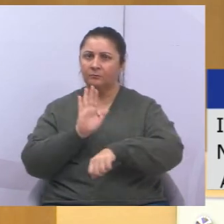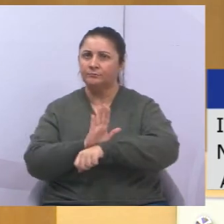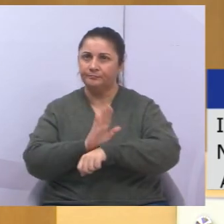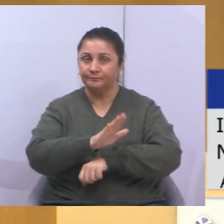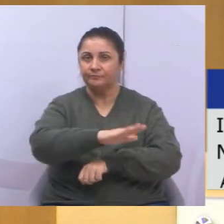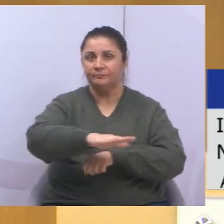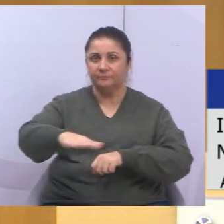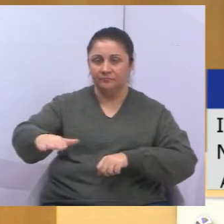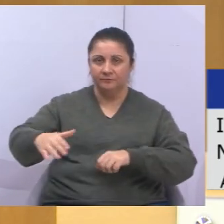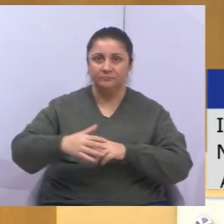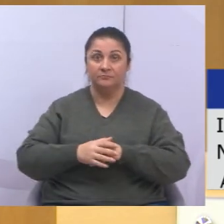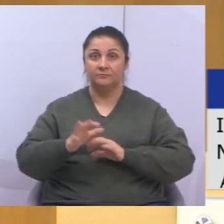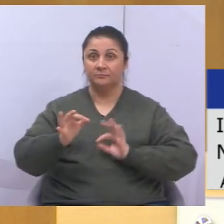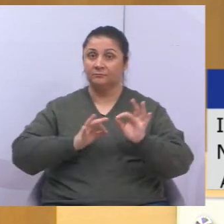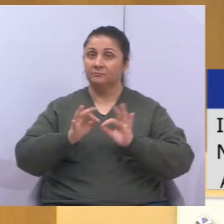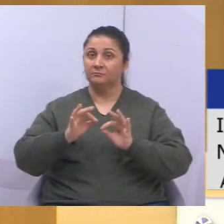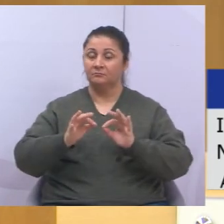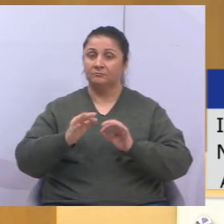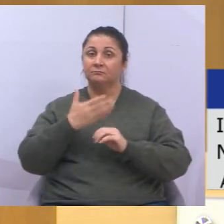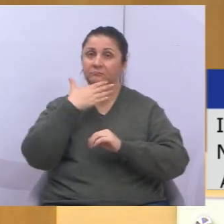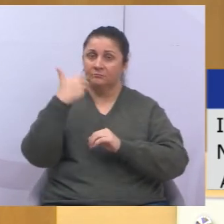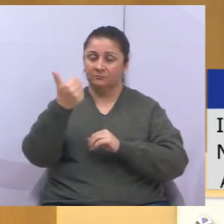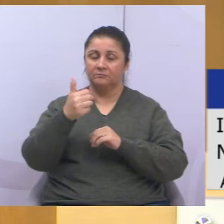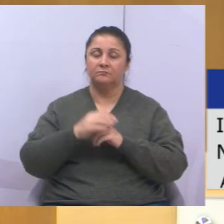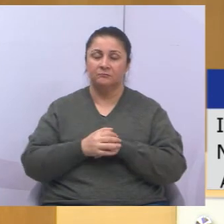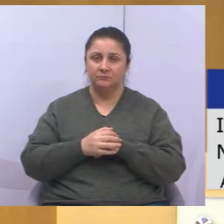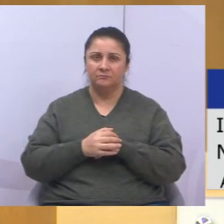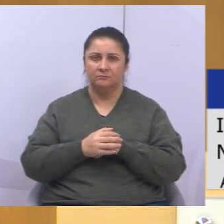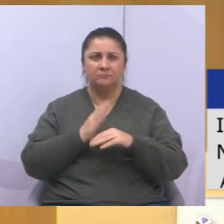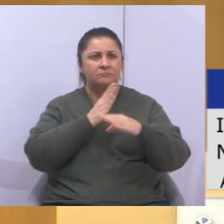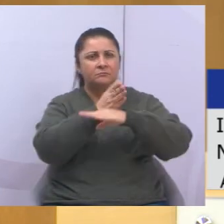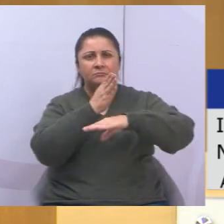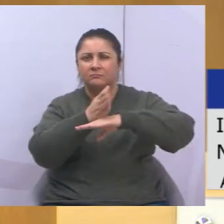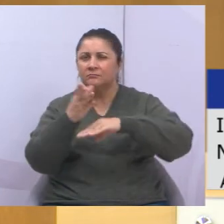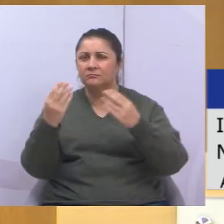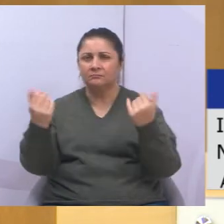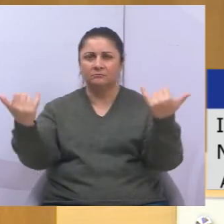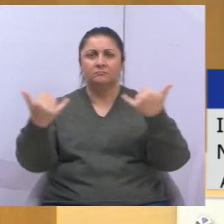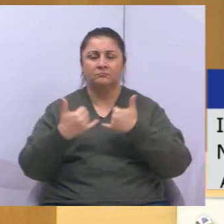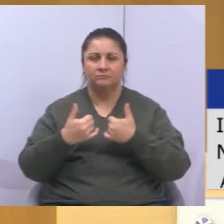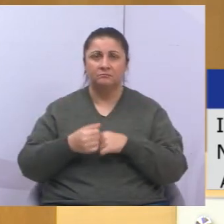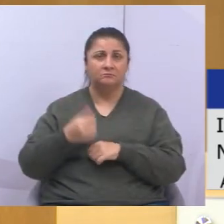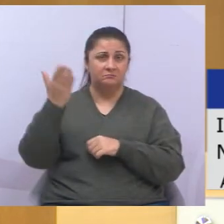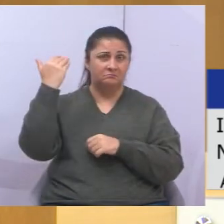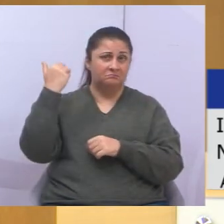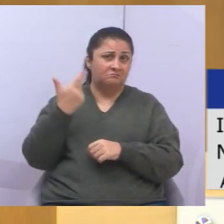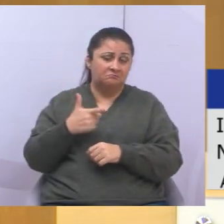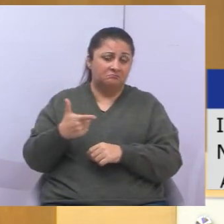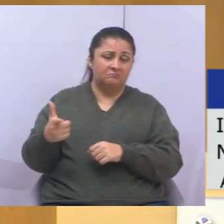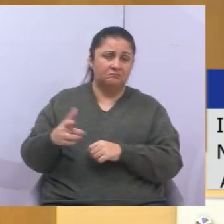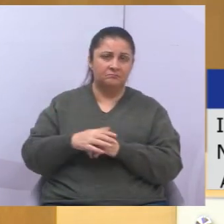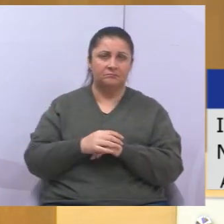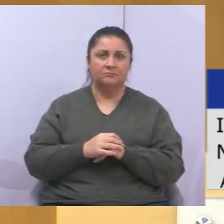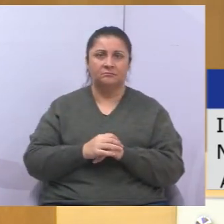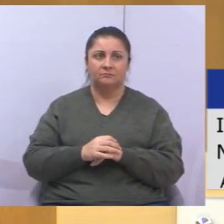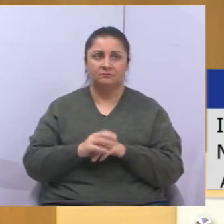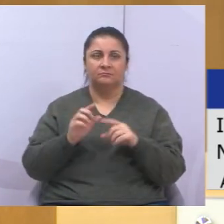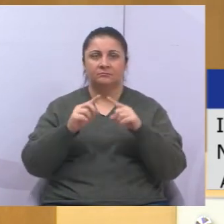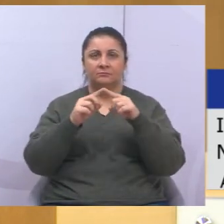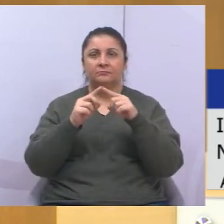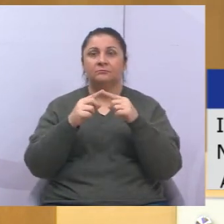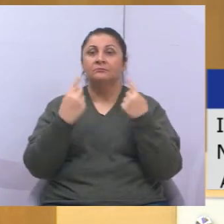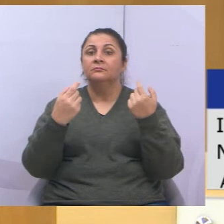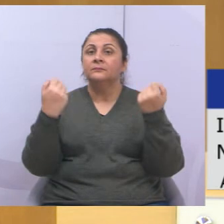condição de se prepararem mais e ter acesso a muitas informações que nós não tínhamos na nossa infância, mas